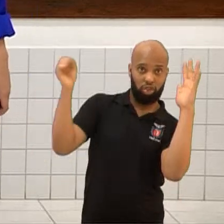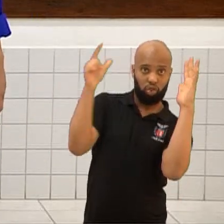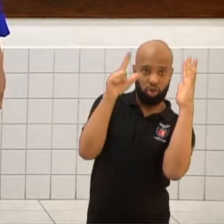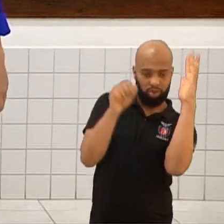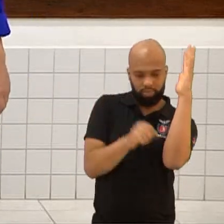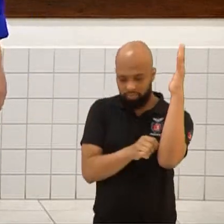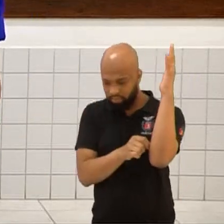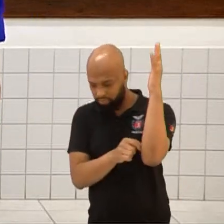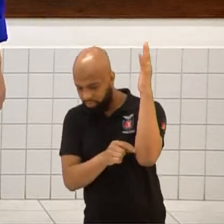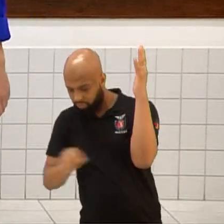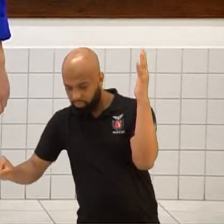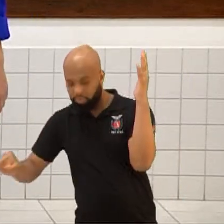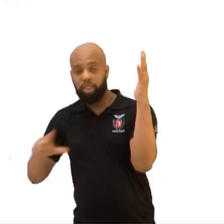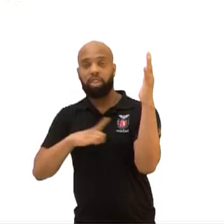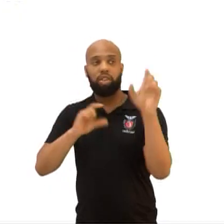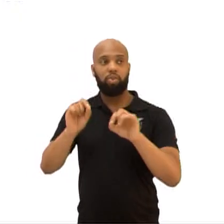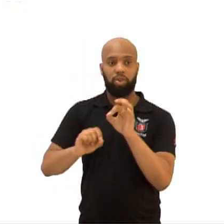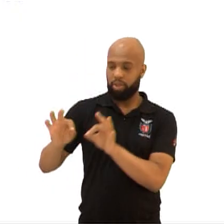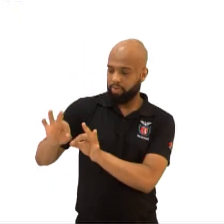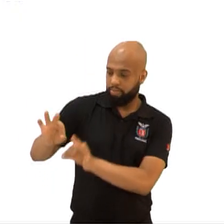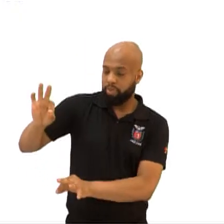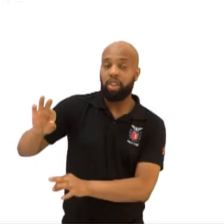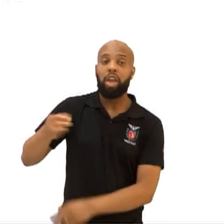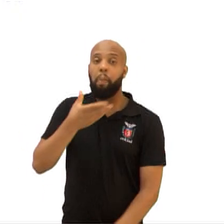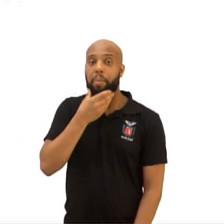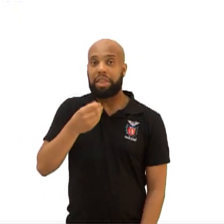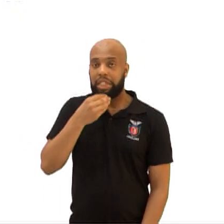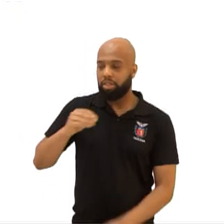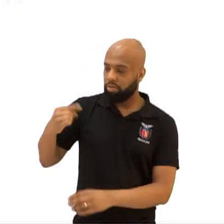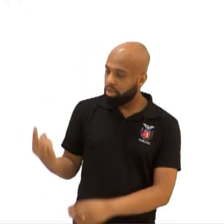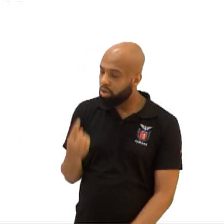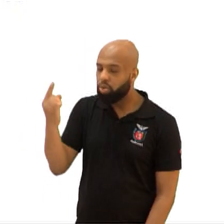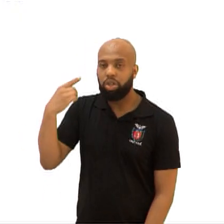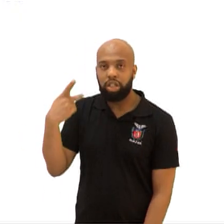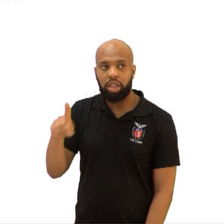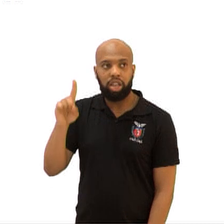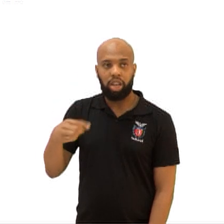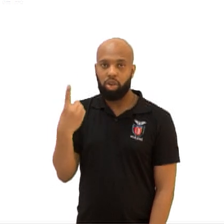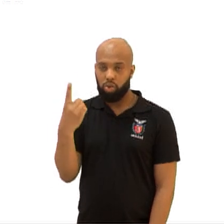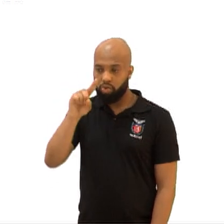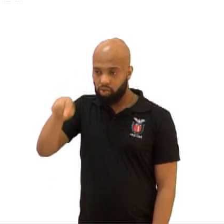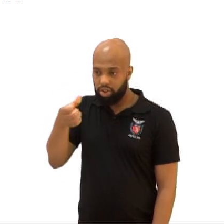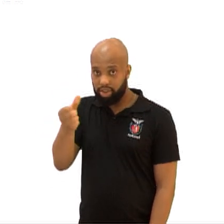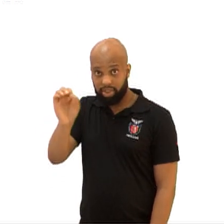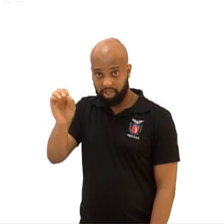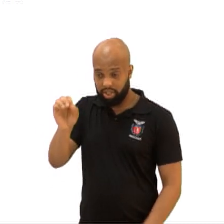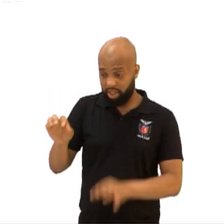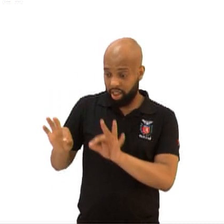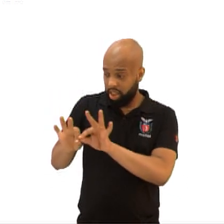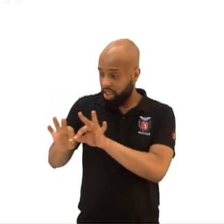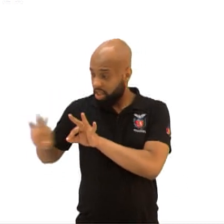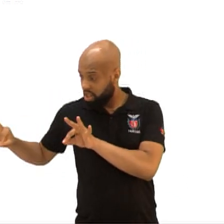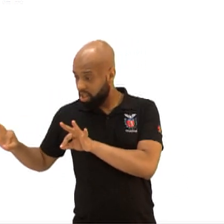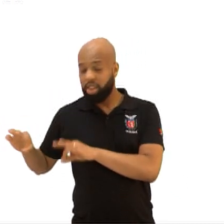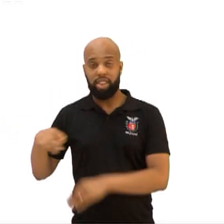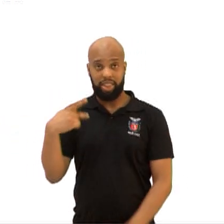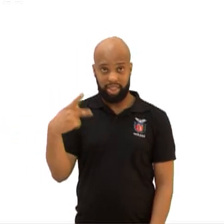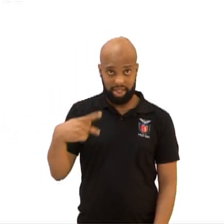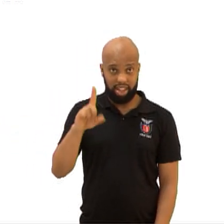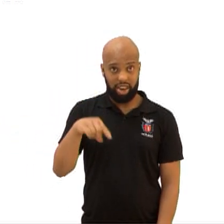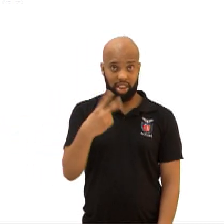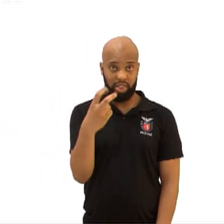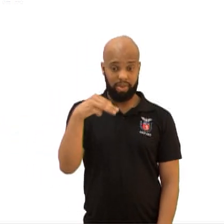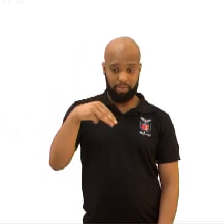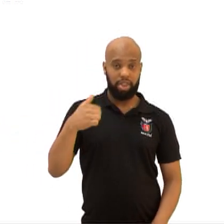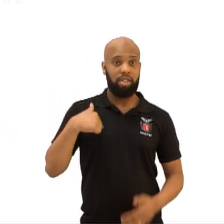garoto, tá? Que tem 1,60 m de altura e a sombra desse garoto são 2 m, tá? Então, eu